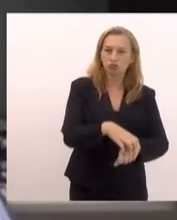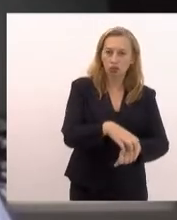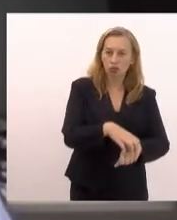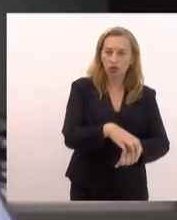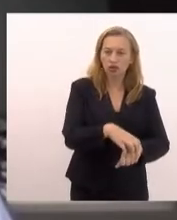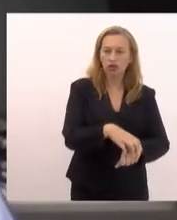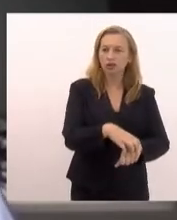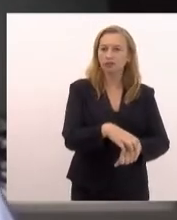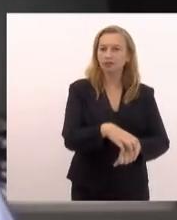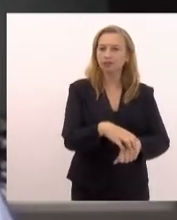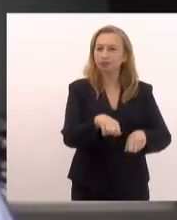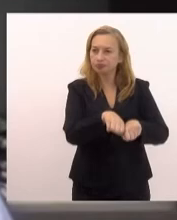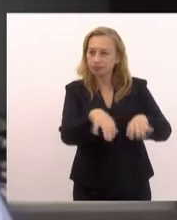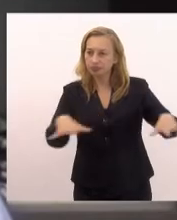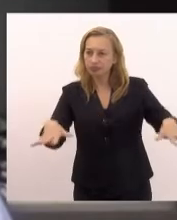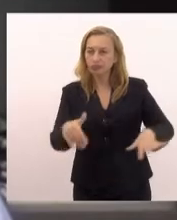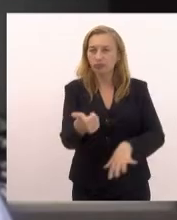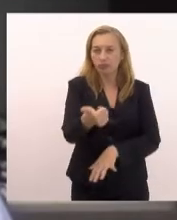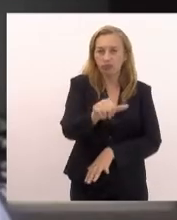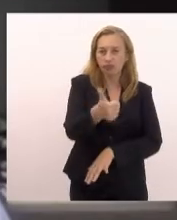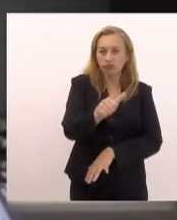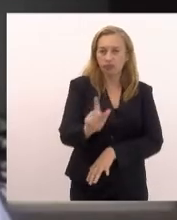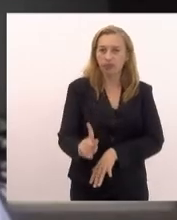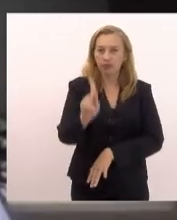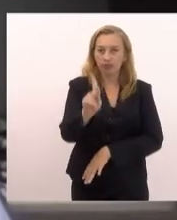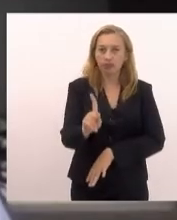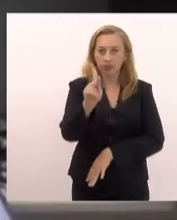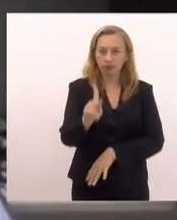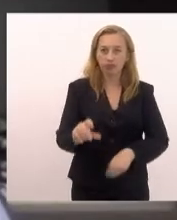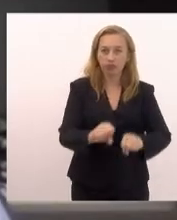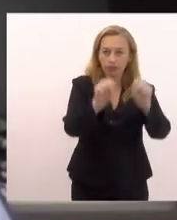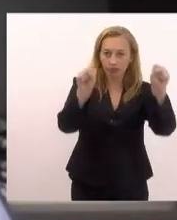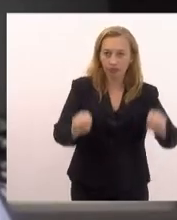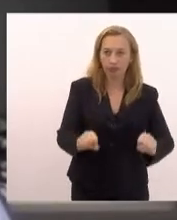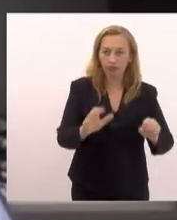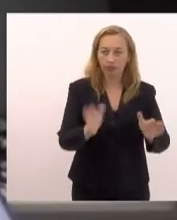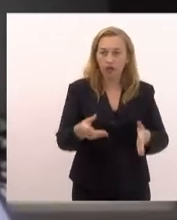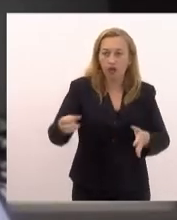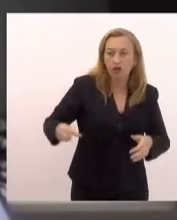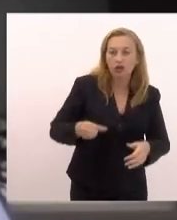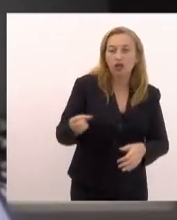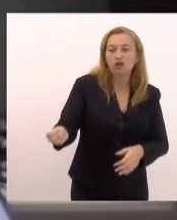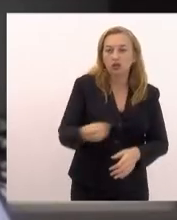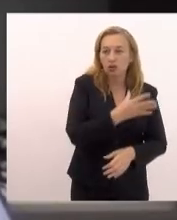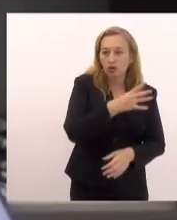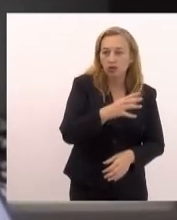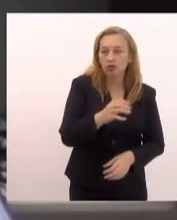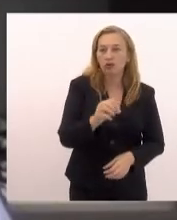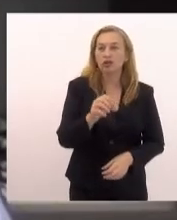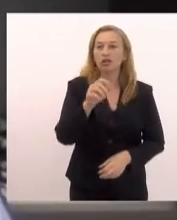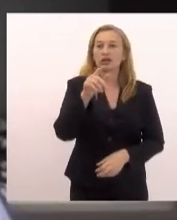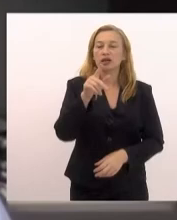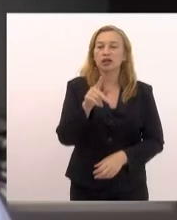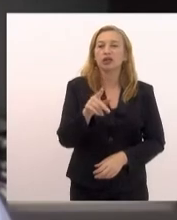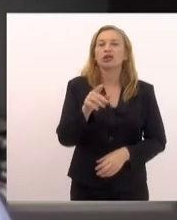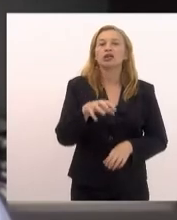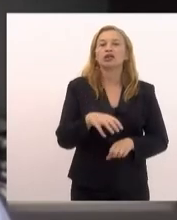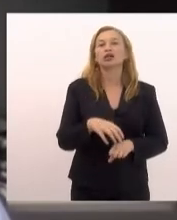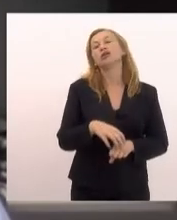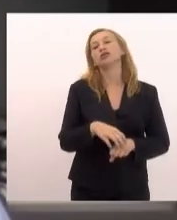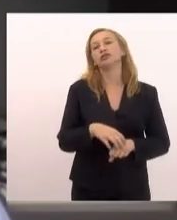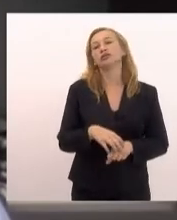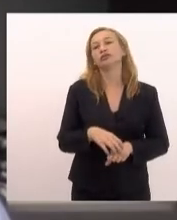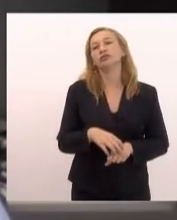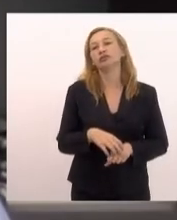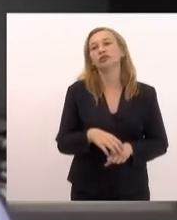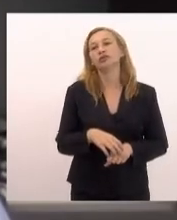uma ampliação de 11 quilômetros do sistema existente da nova transportadora Sudeste, com capacidade